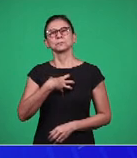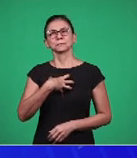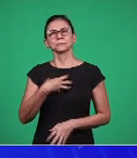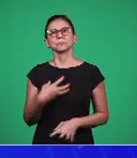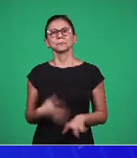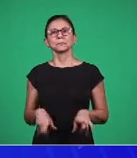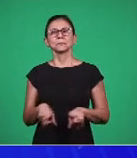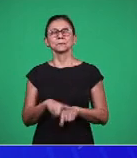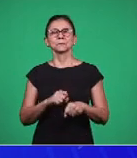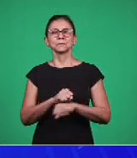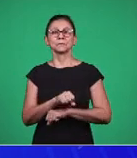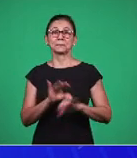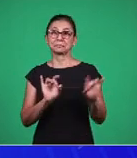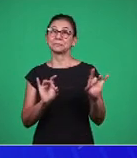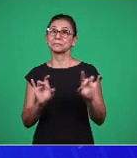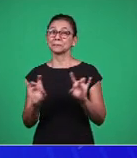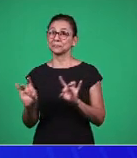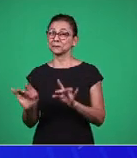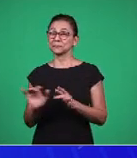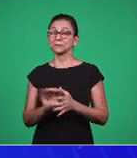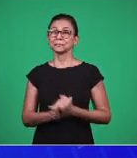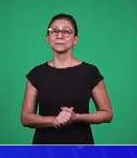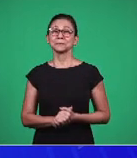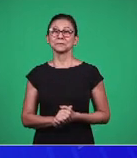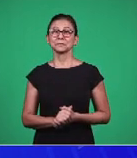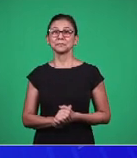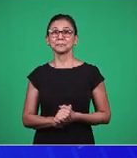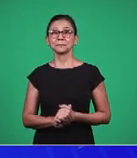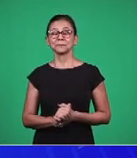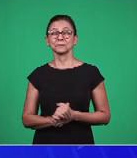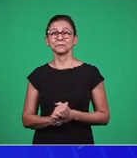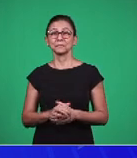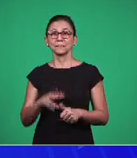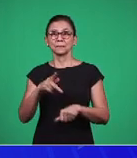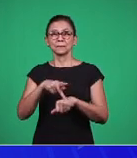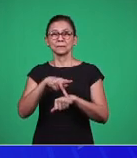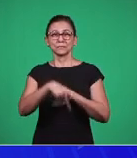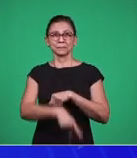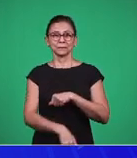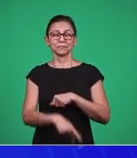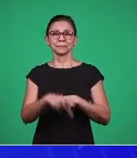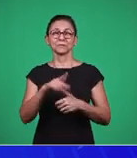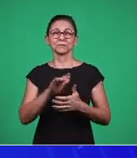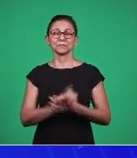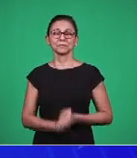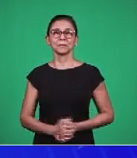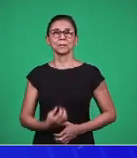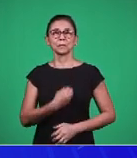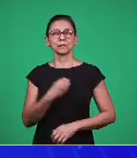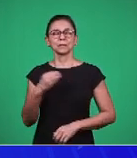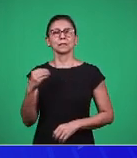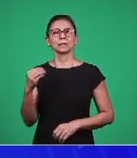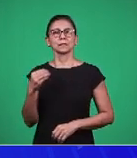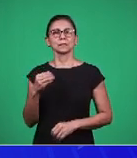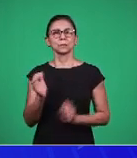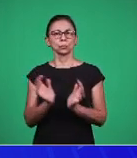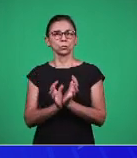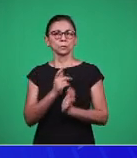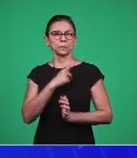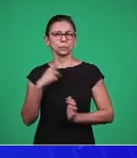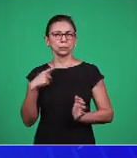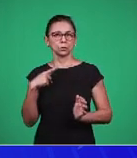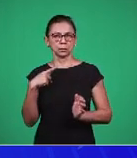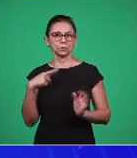seminário especial foi realizado no Manaim de Passo Fundo, com a presença de pastores do presbitério. O